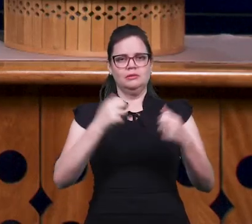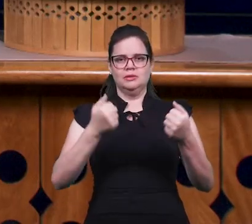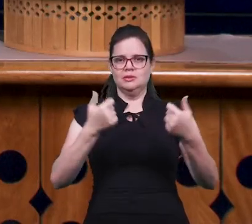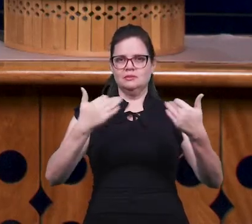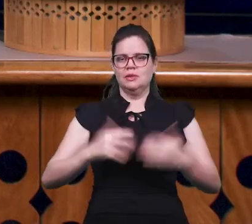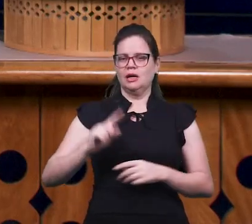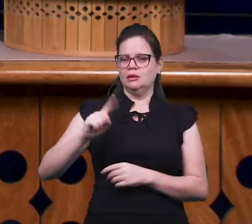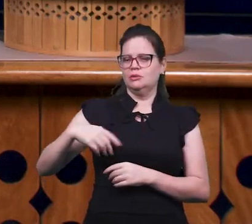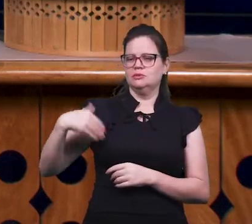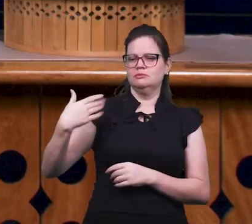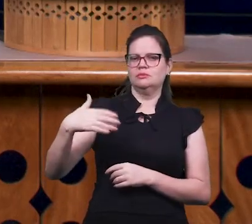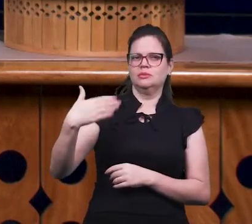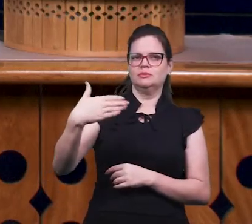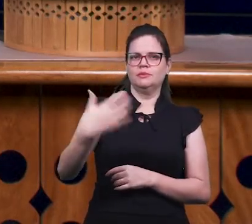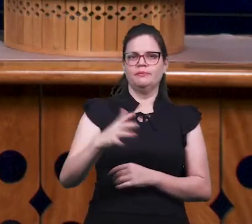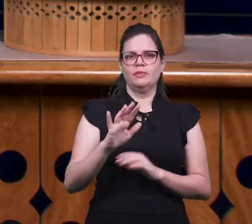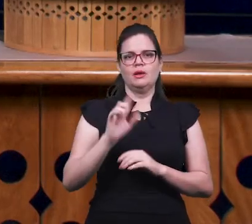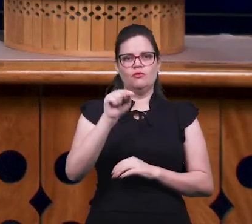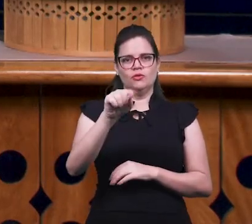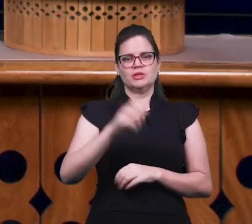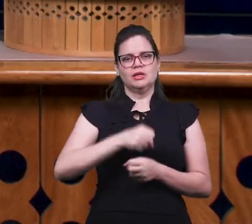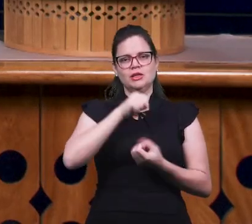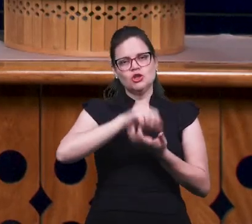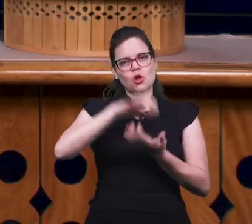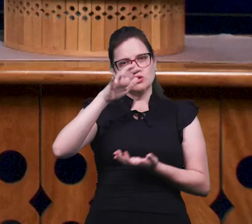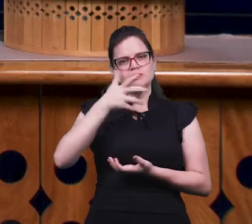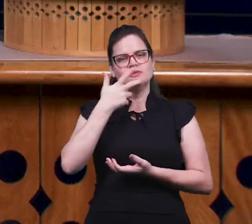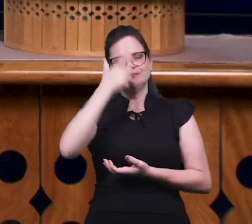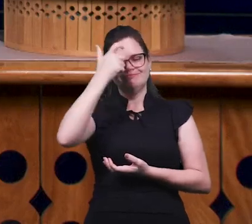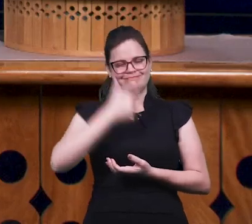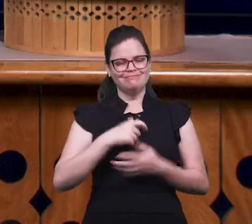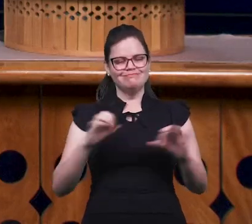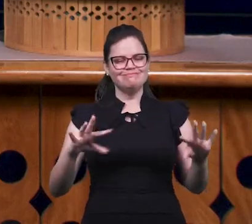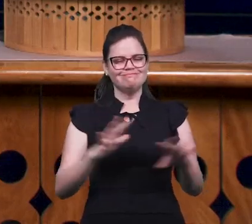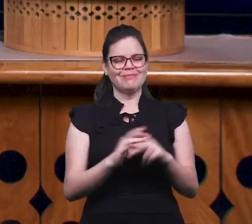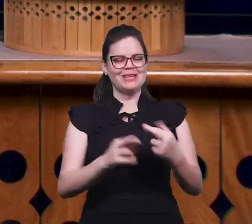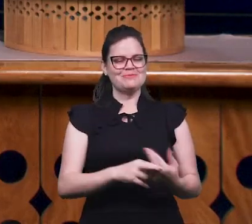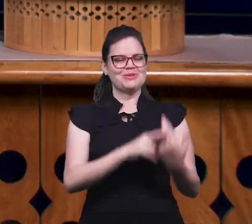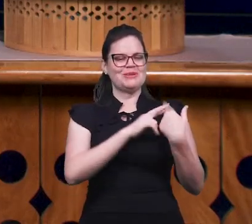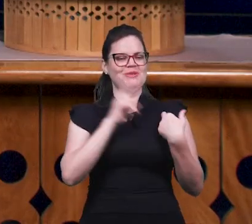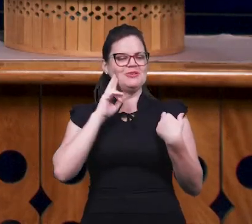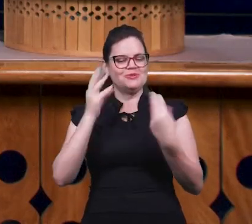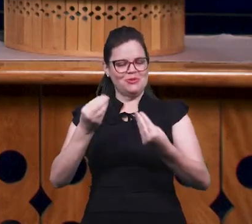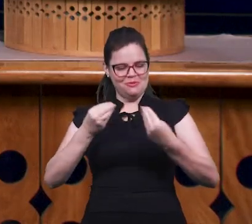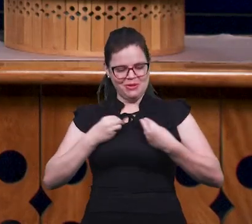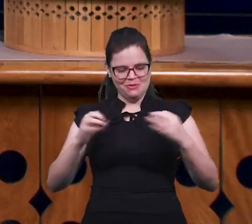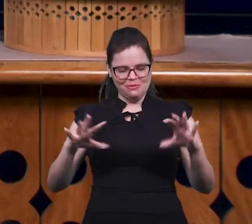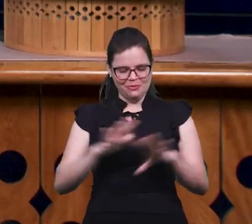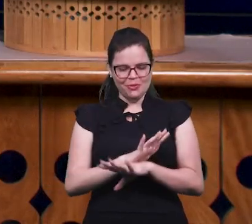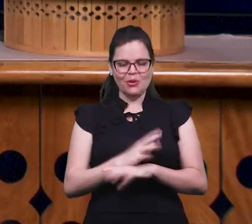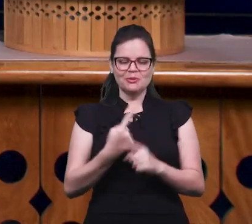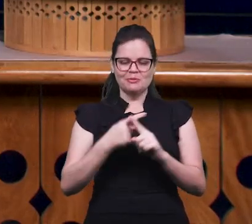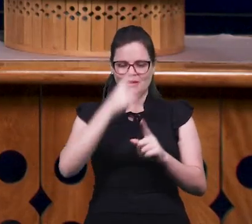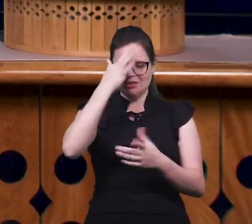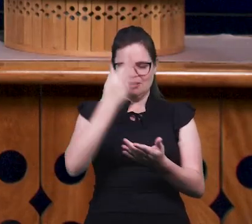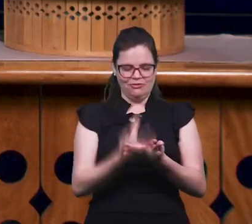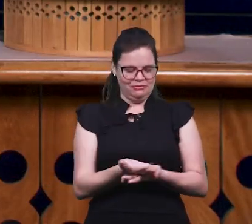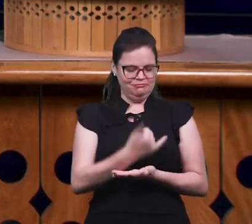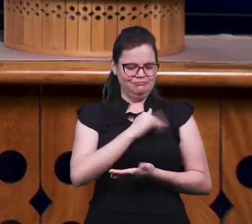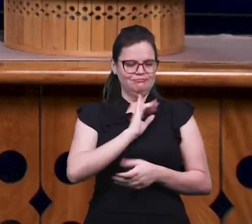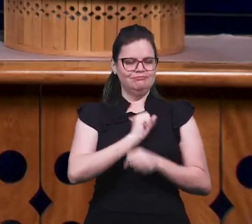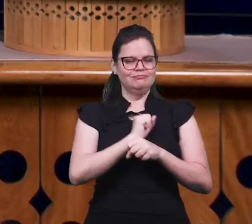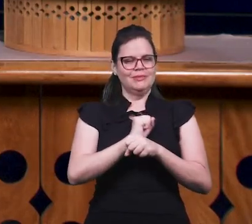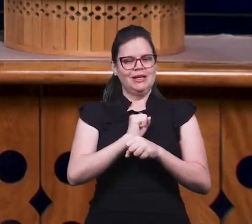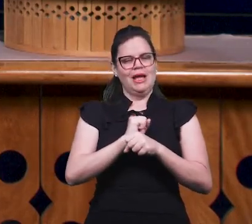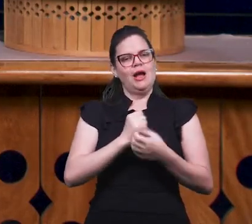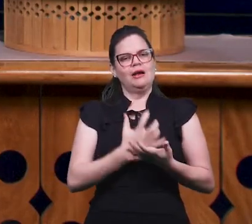sabe você chegar mais adiante, no final da sua vida você pode dizer, acabei a carreira, mas guardei a fé. desde agora a